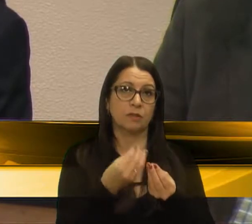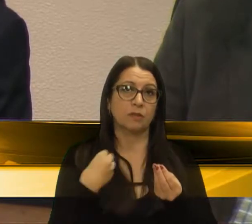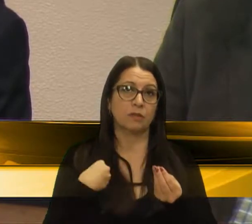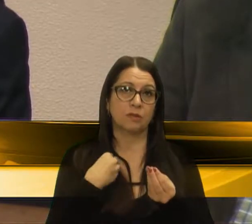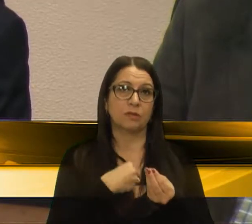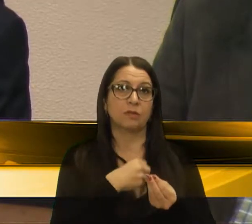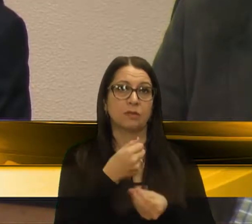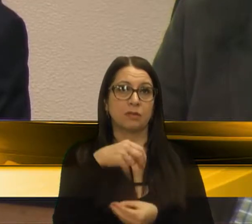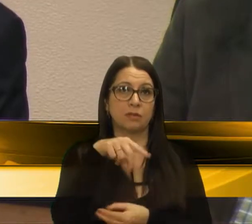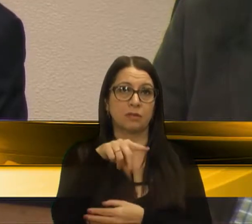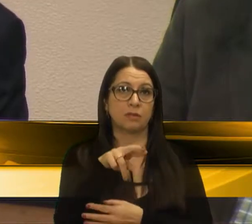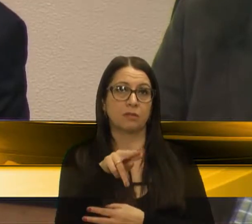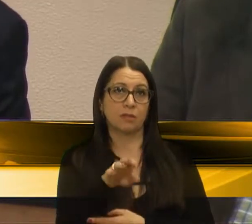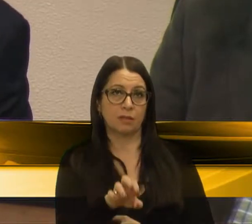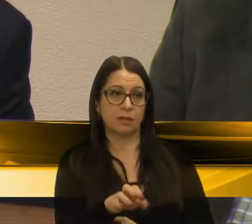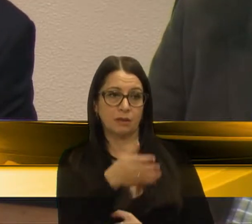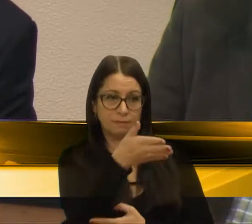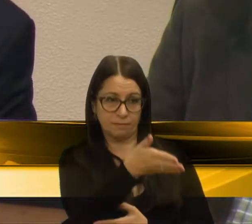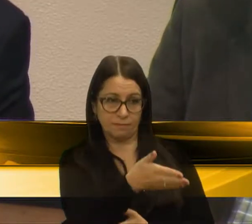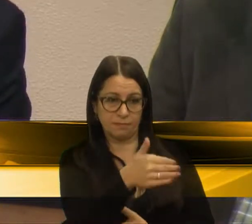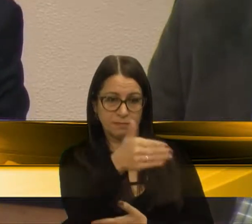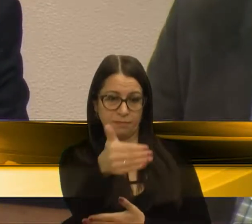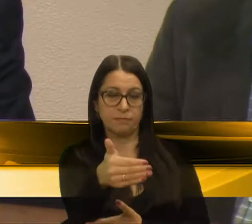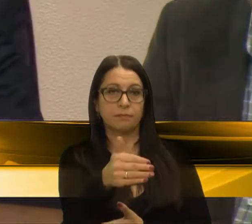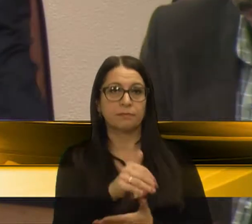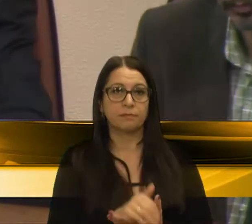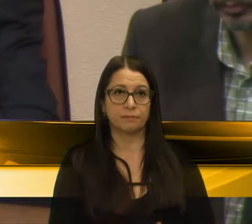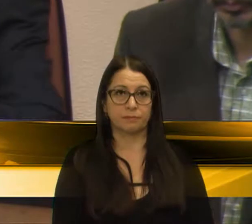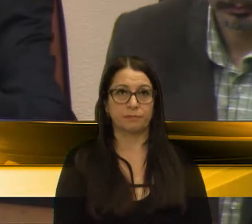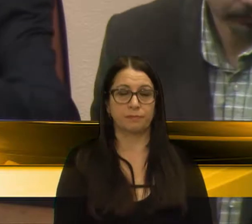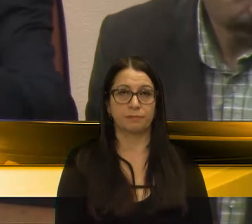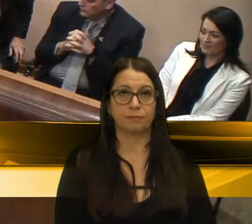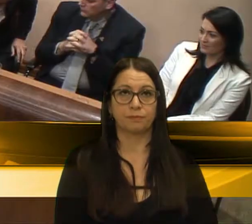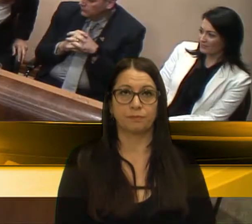André Borba Raires, aqui da frente.